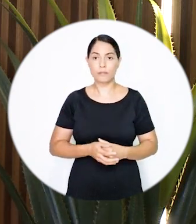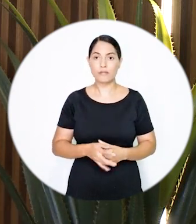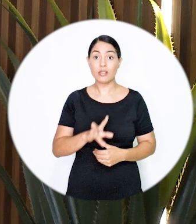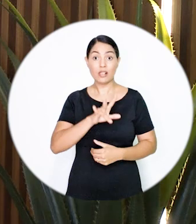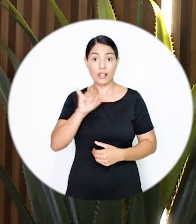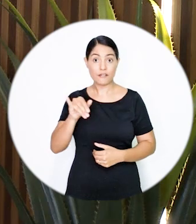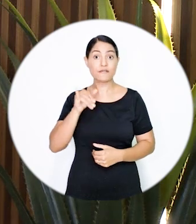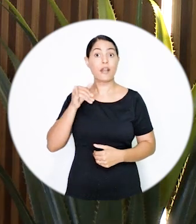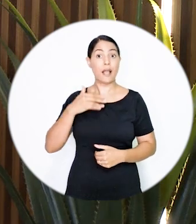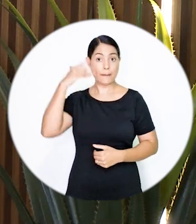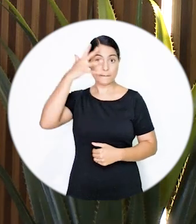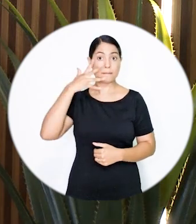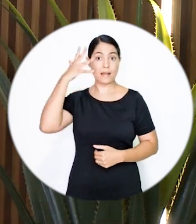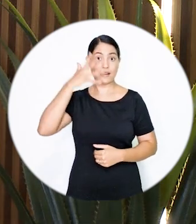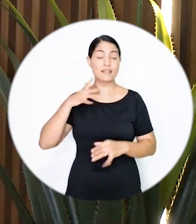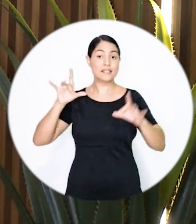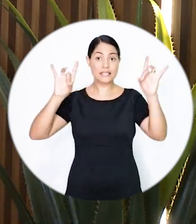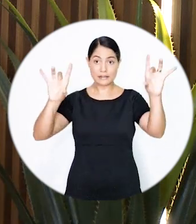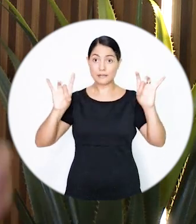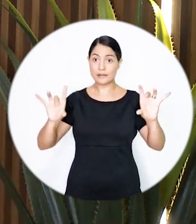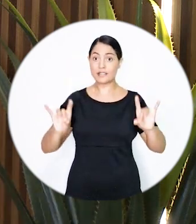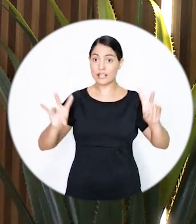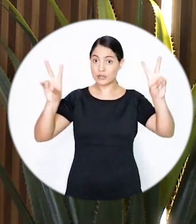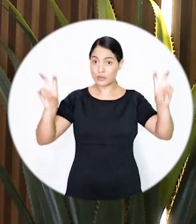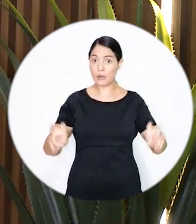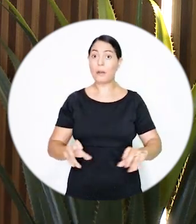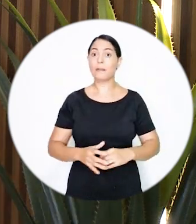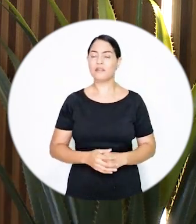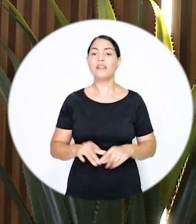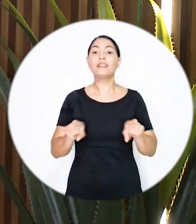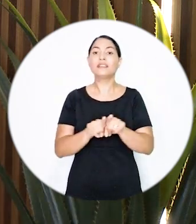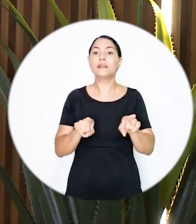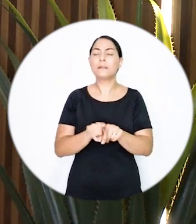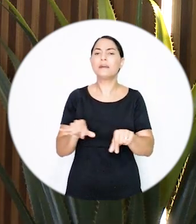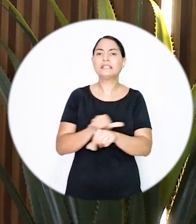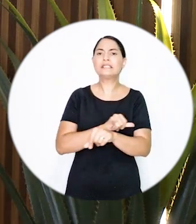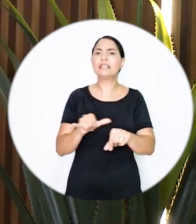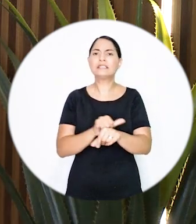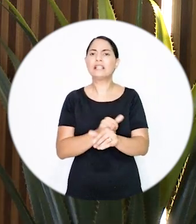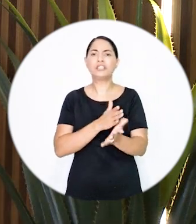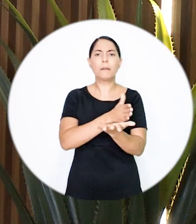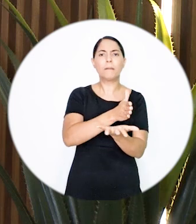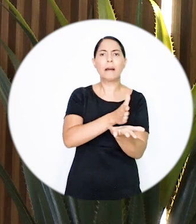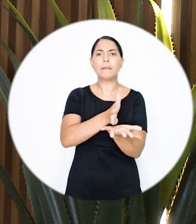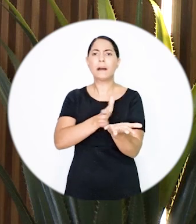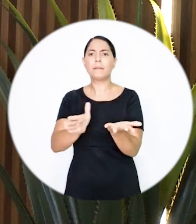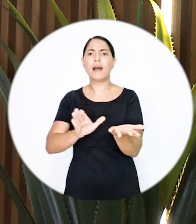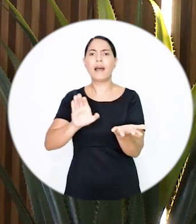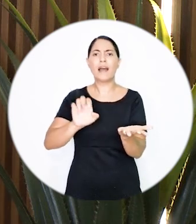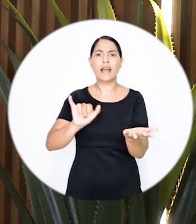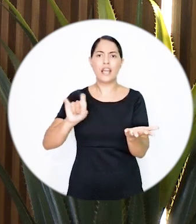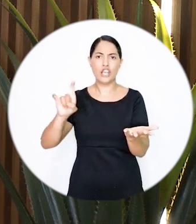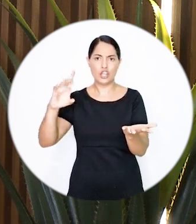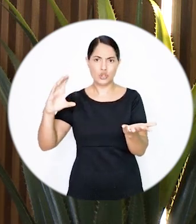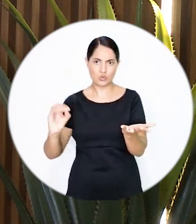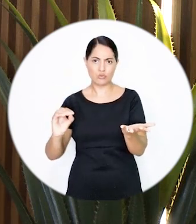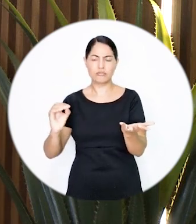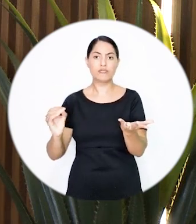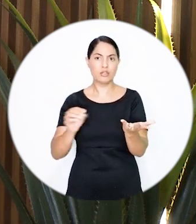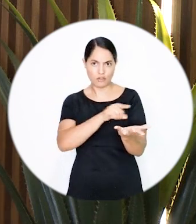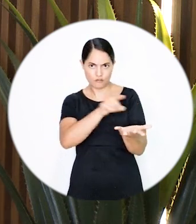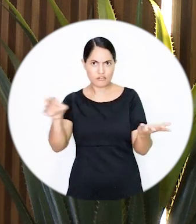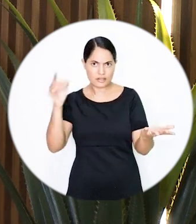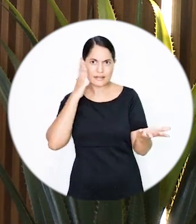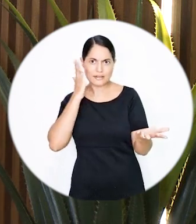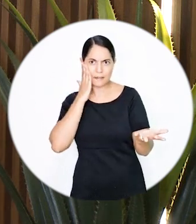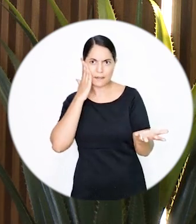Teremos palestrantes especializadas no assunto. Falaremos também do eixo profissional. Você sabia que o